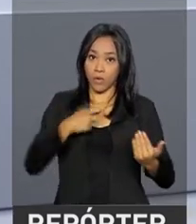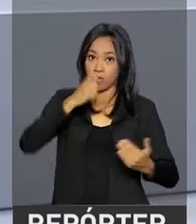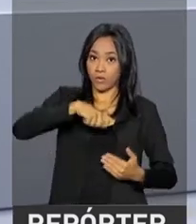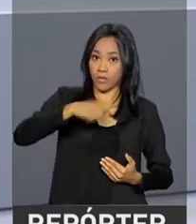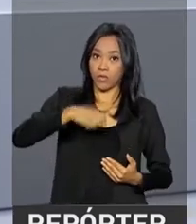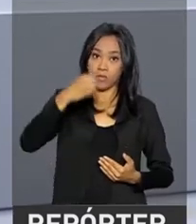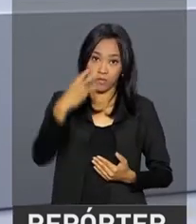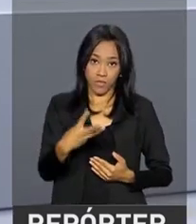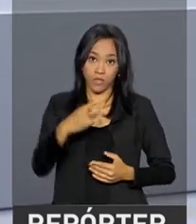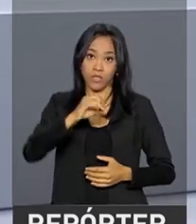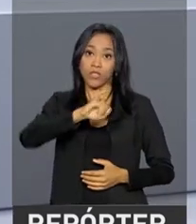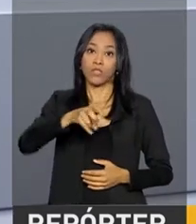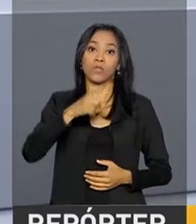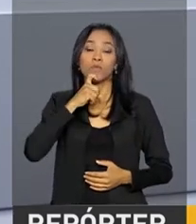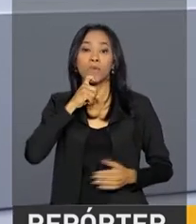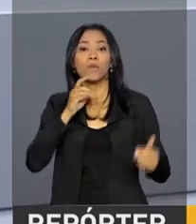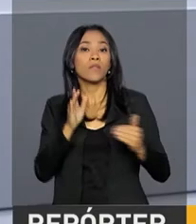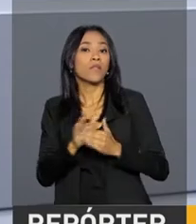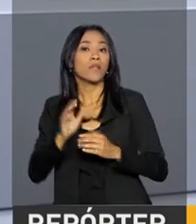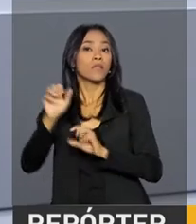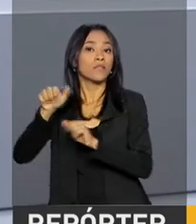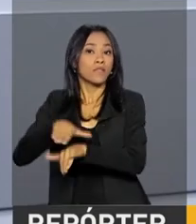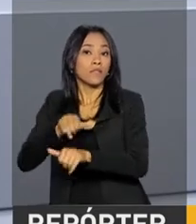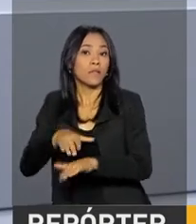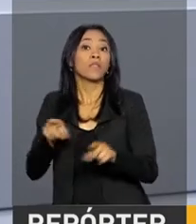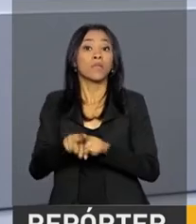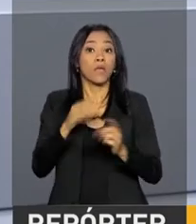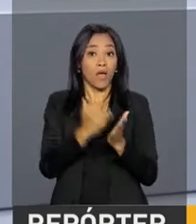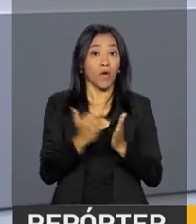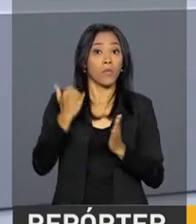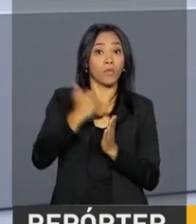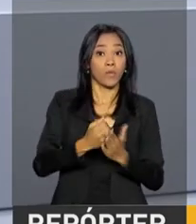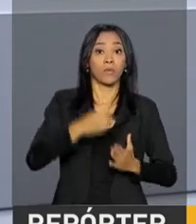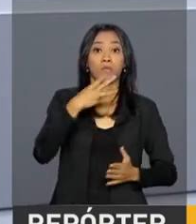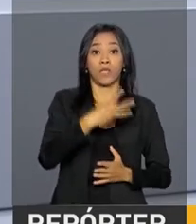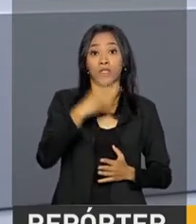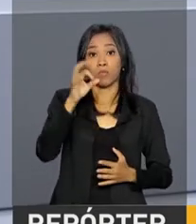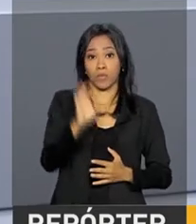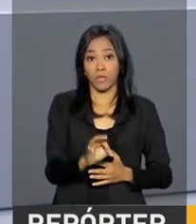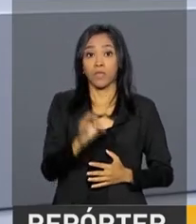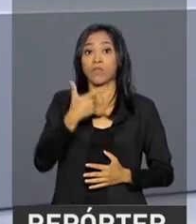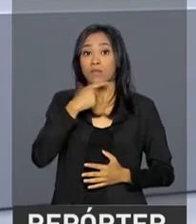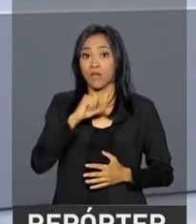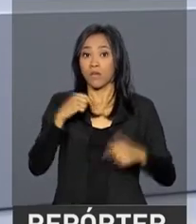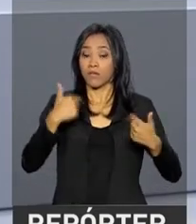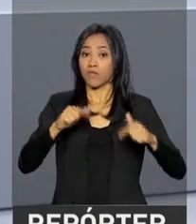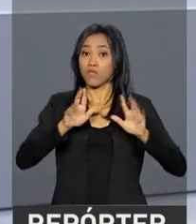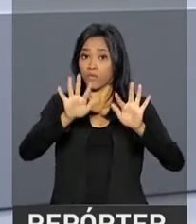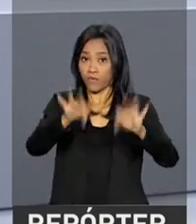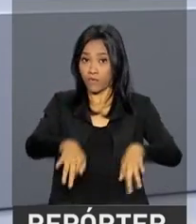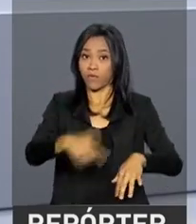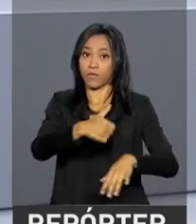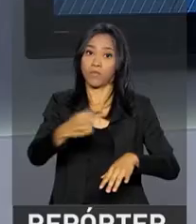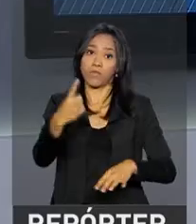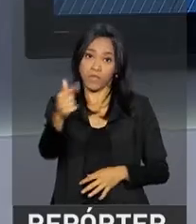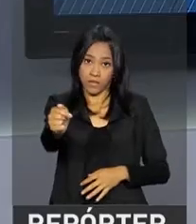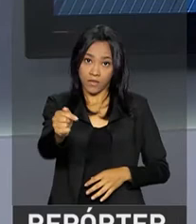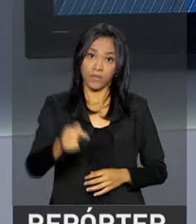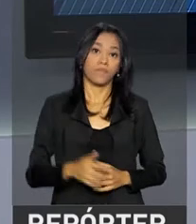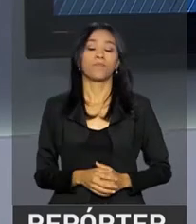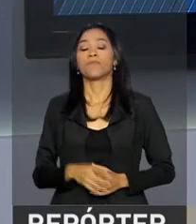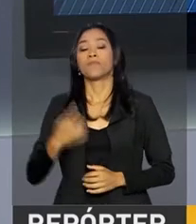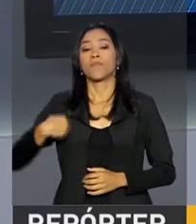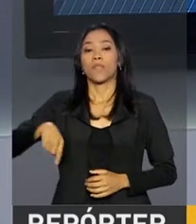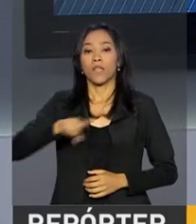setembro. Também aumentou mais de 3% a quantidade de trabalhadores domésticos empregados no final de 2017.